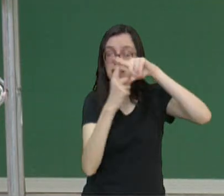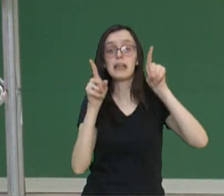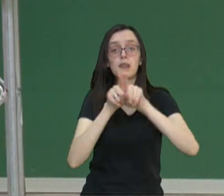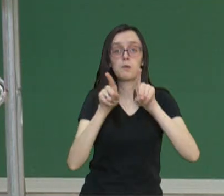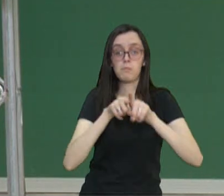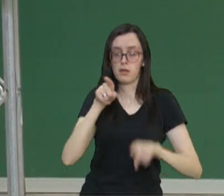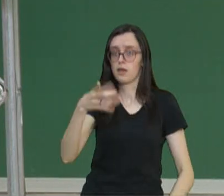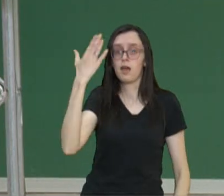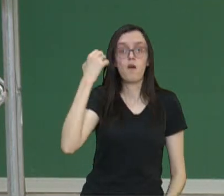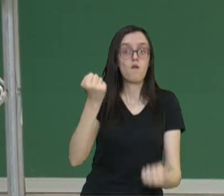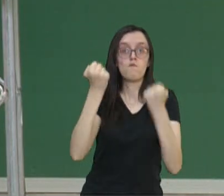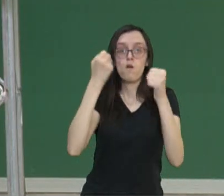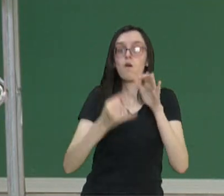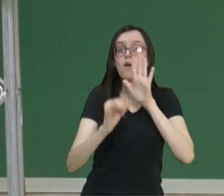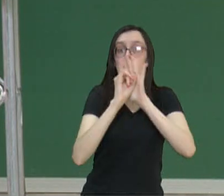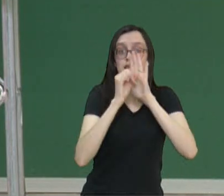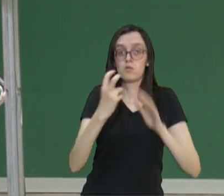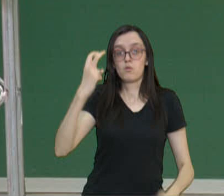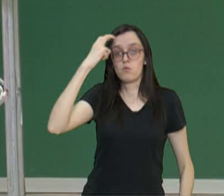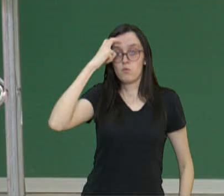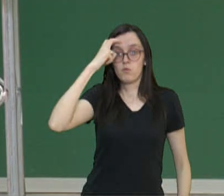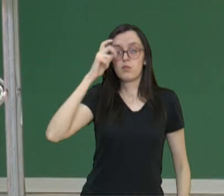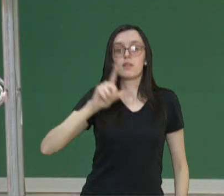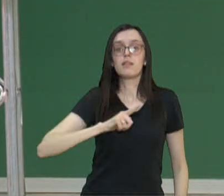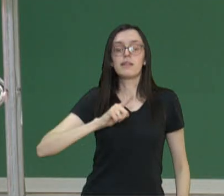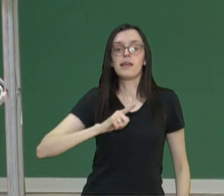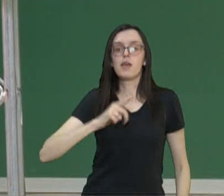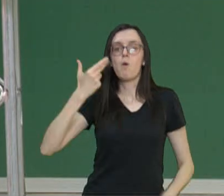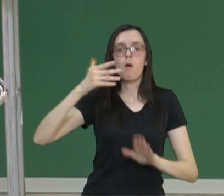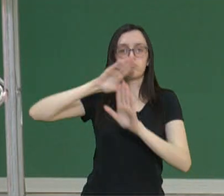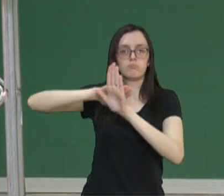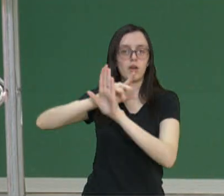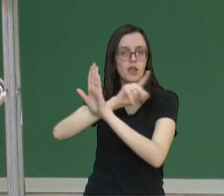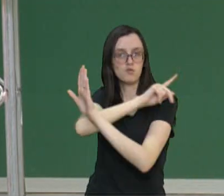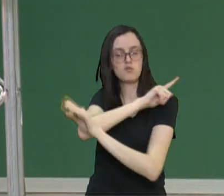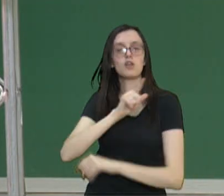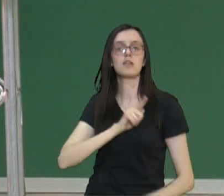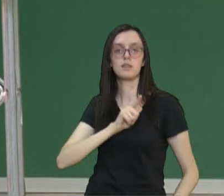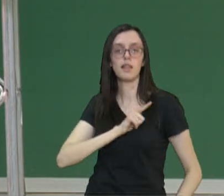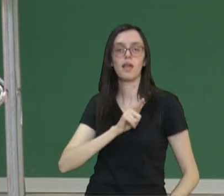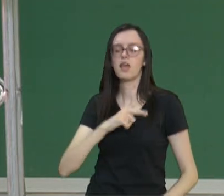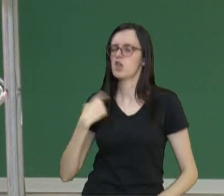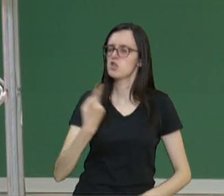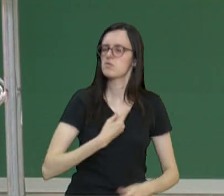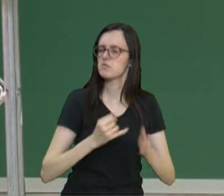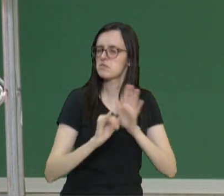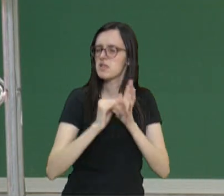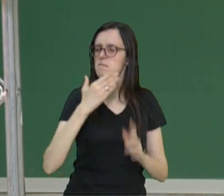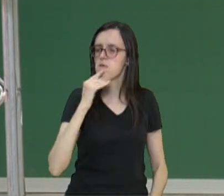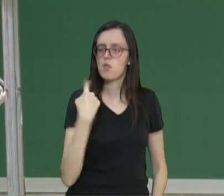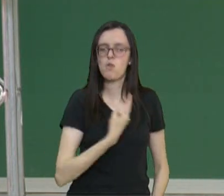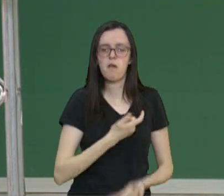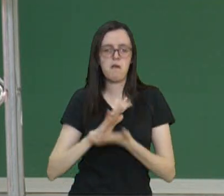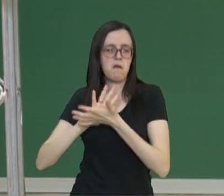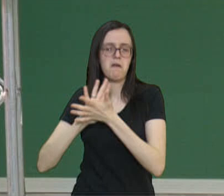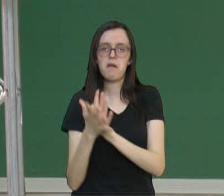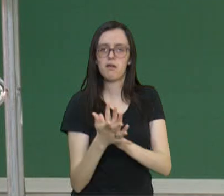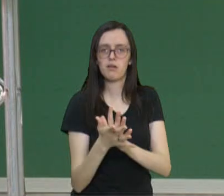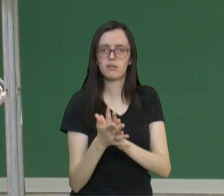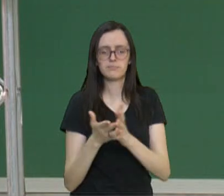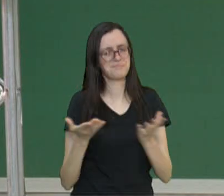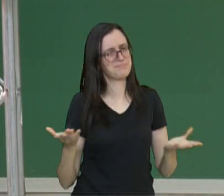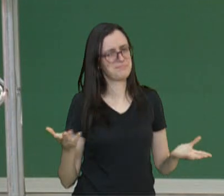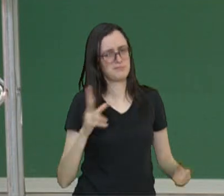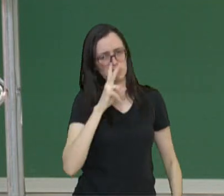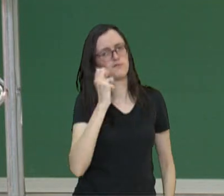era muito forte, a identidade cultural, atrás de uma ideologia. Então, a nossa identidade é melhor, vamos exterminar as outras.